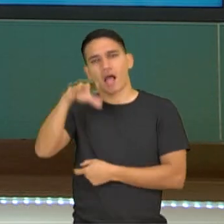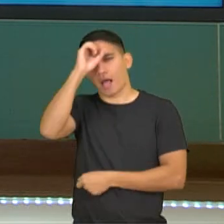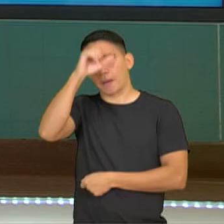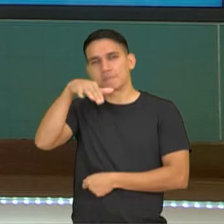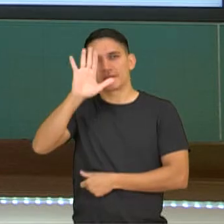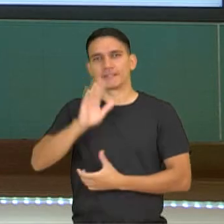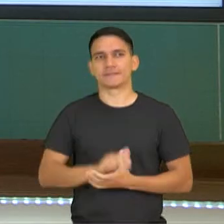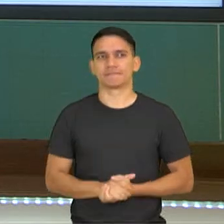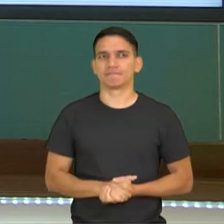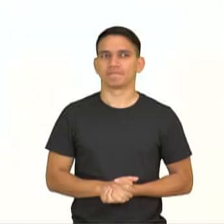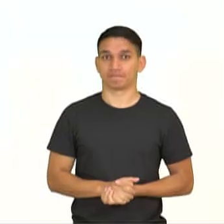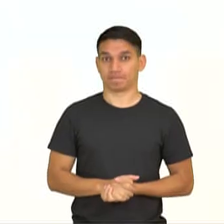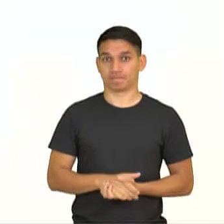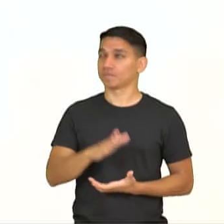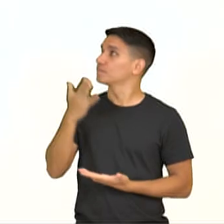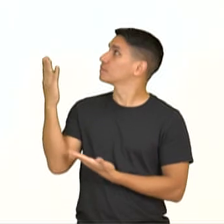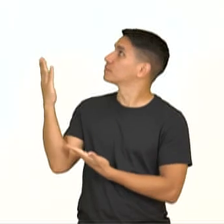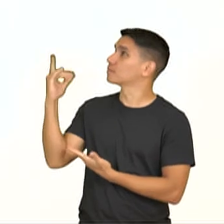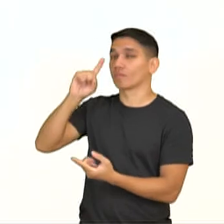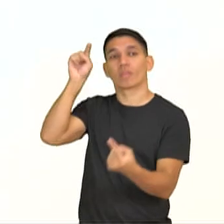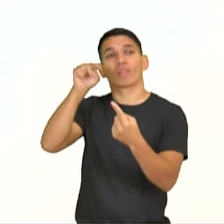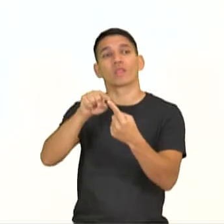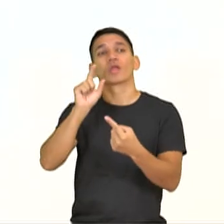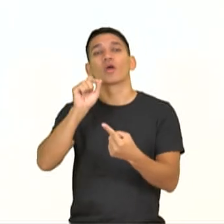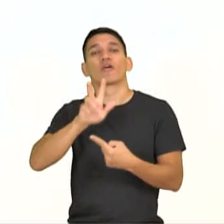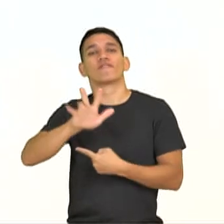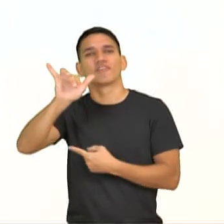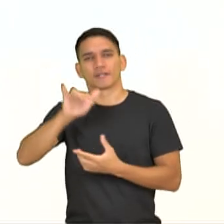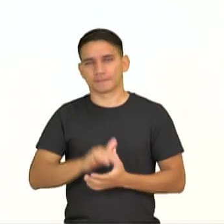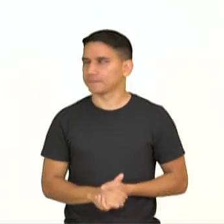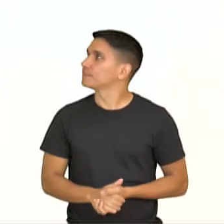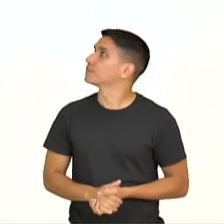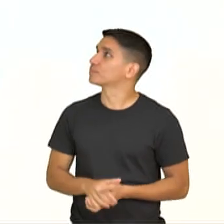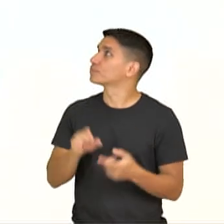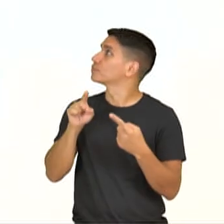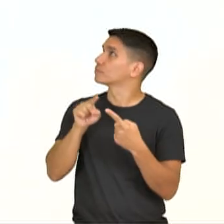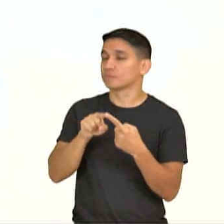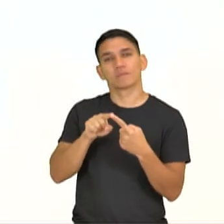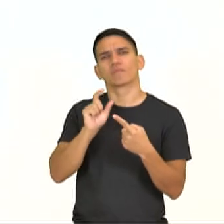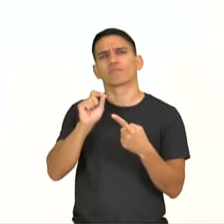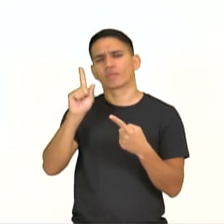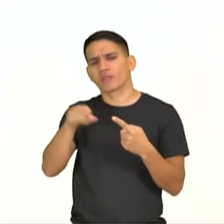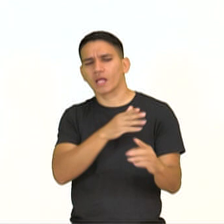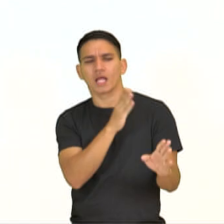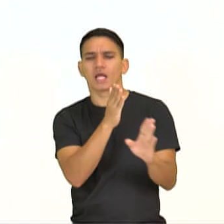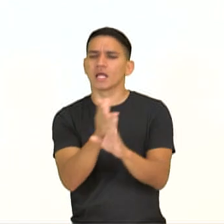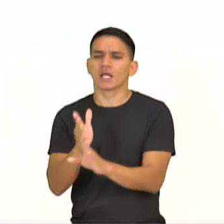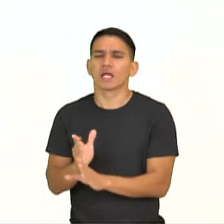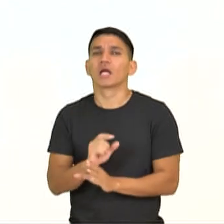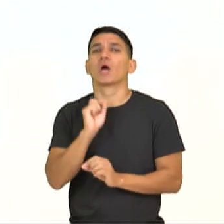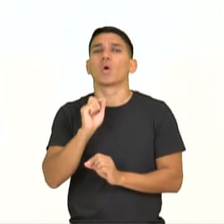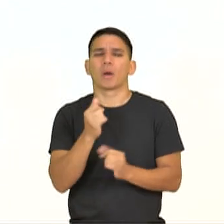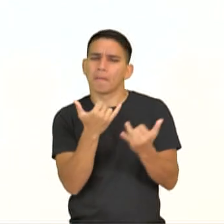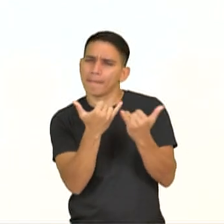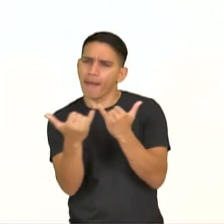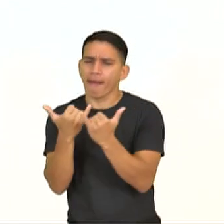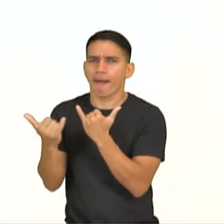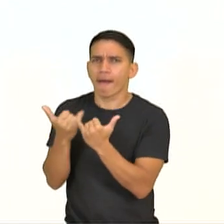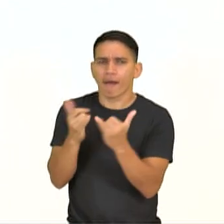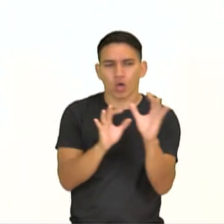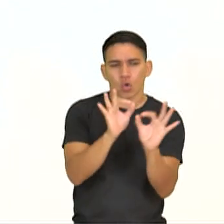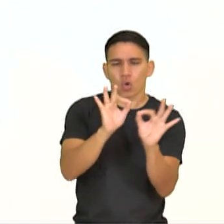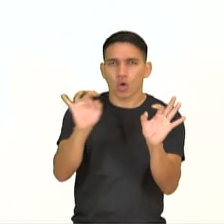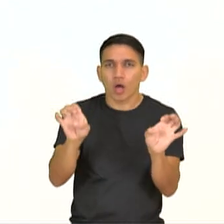então. Vamos ver aqui quais são os objetivos da nossa aula. Então, eles consistem em identificar semelhanças na formação